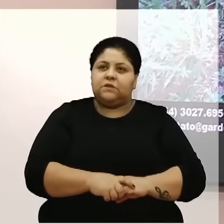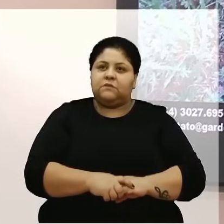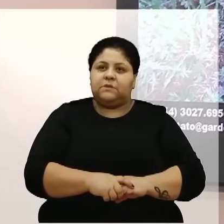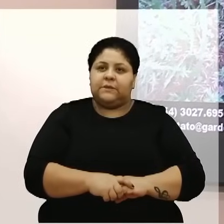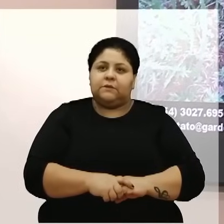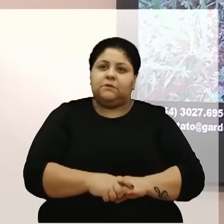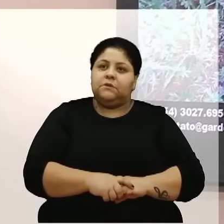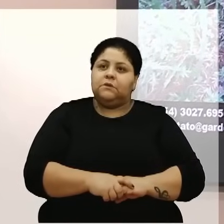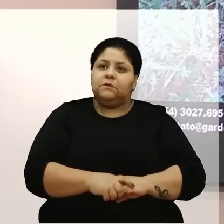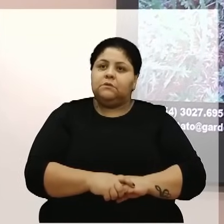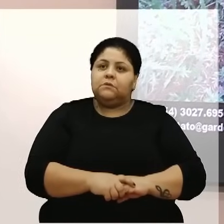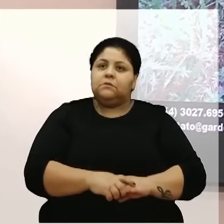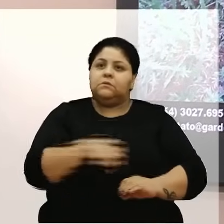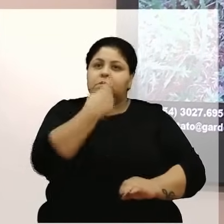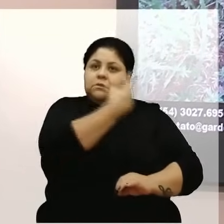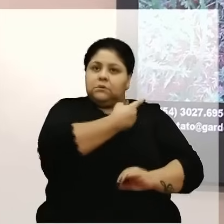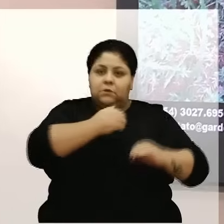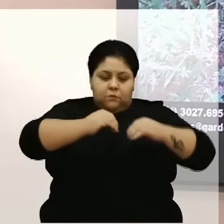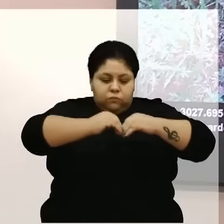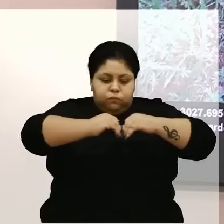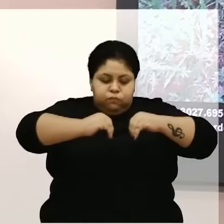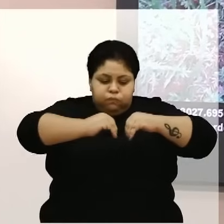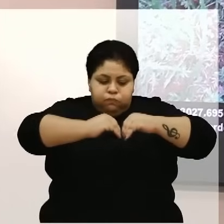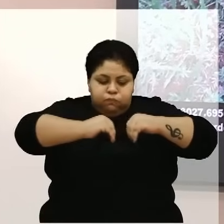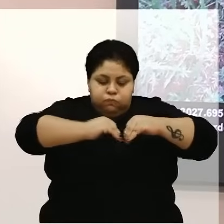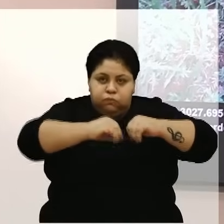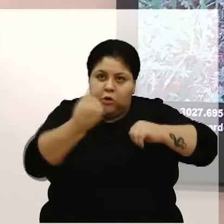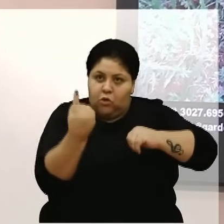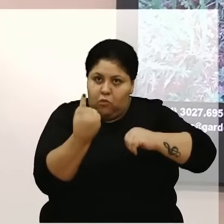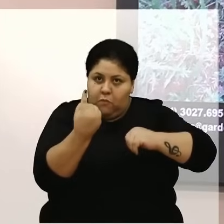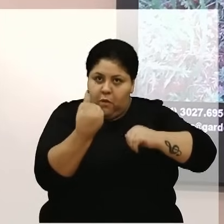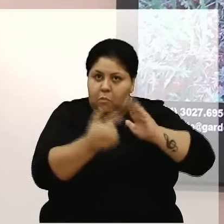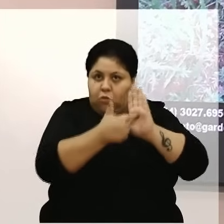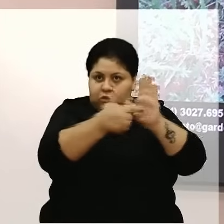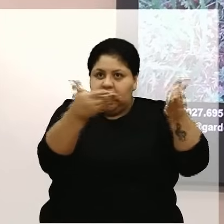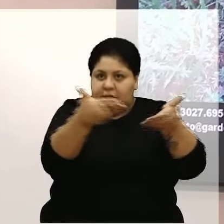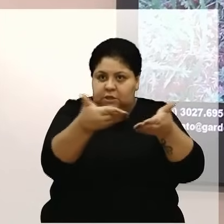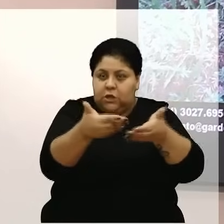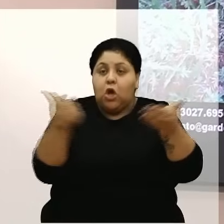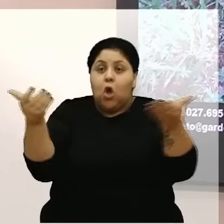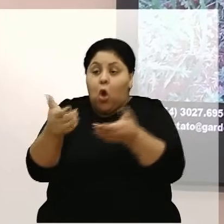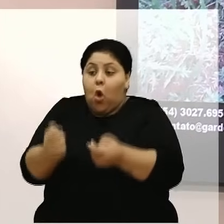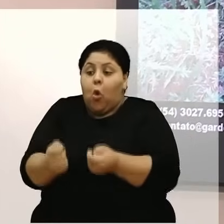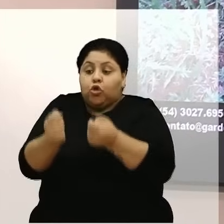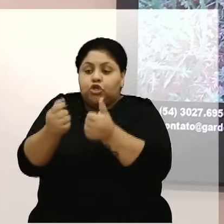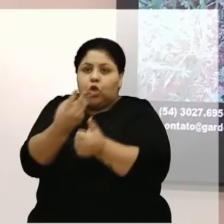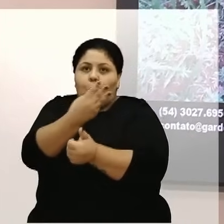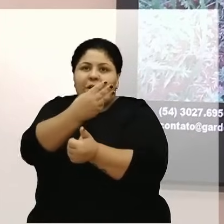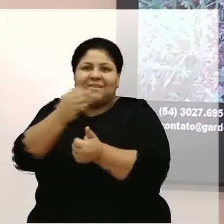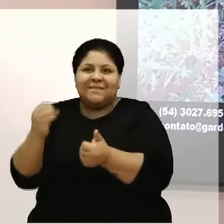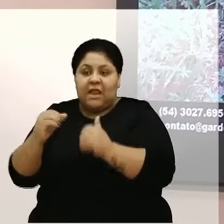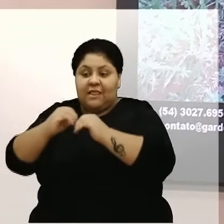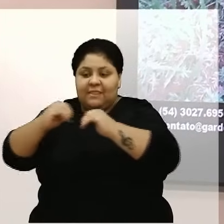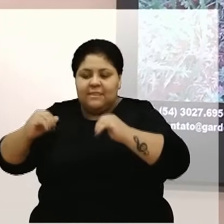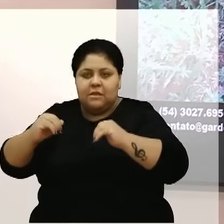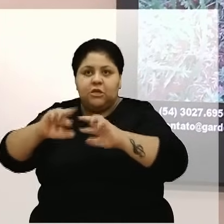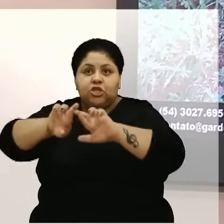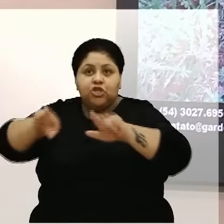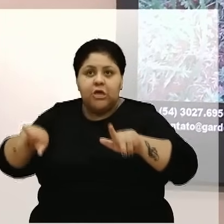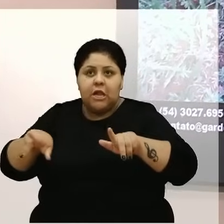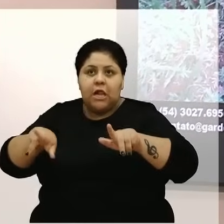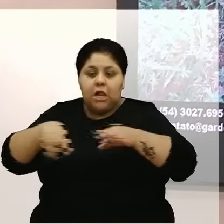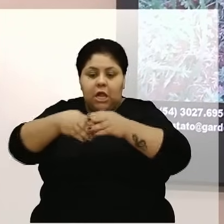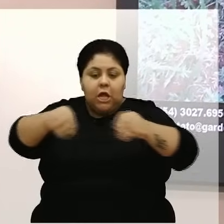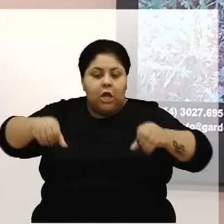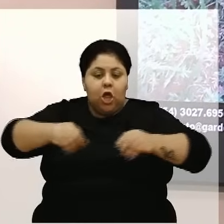Tá? Essas fendas, nós tínhamos uma fenda identificada, hoje nós já estamos quase com 30 frentes de fendas. Tá? Esse solo ele